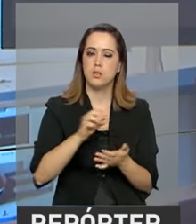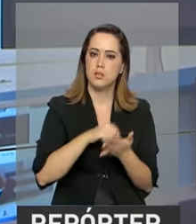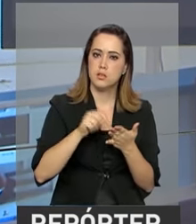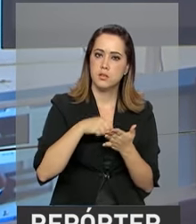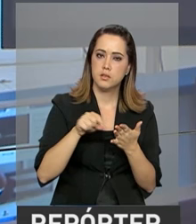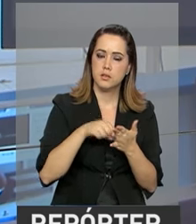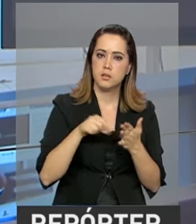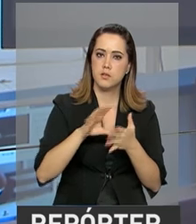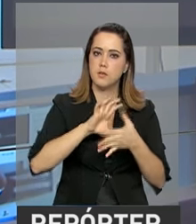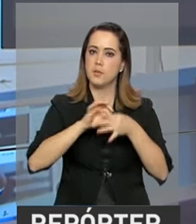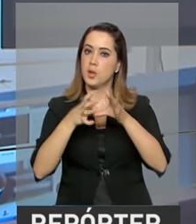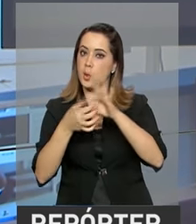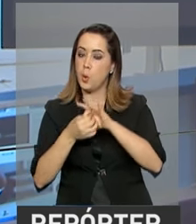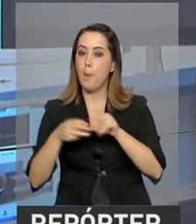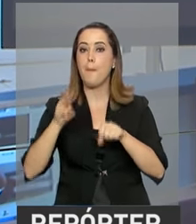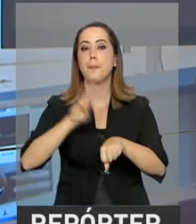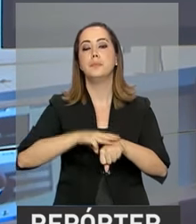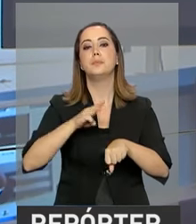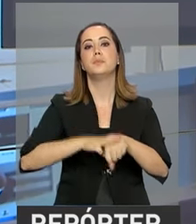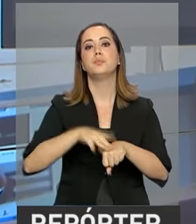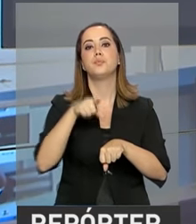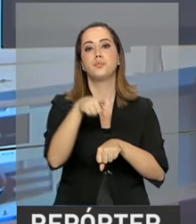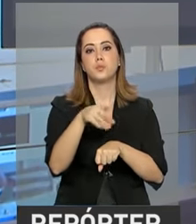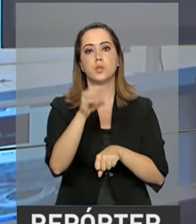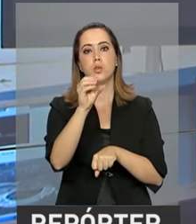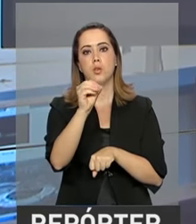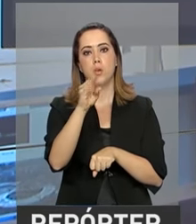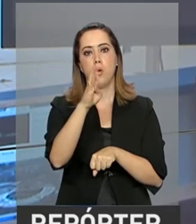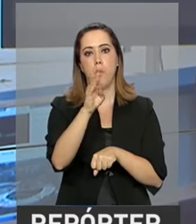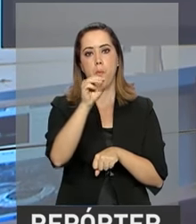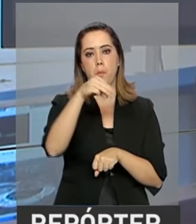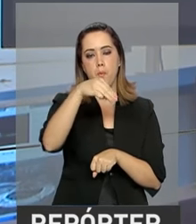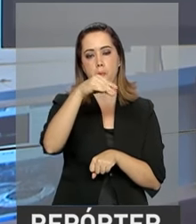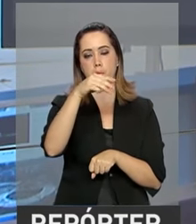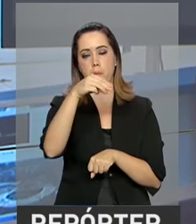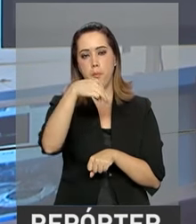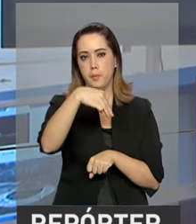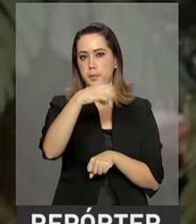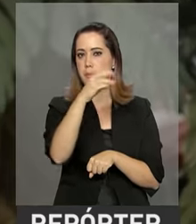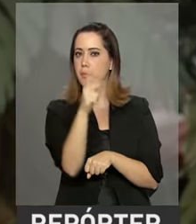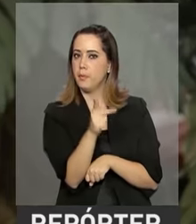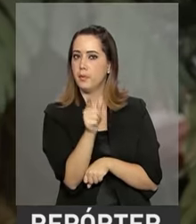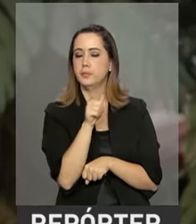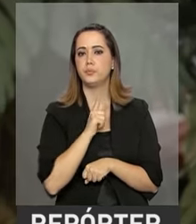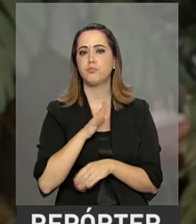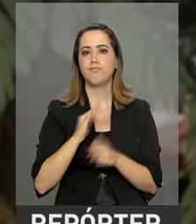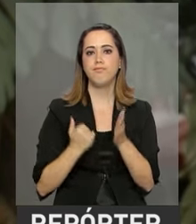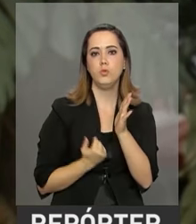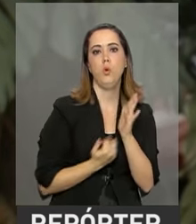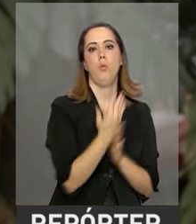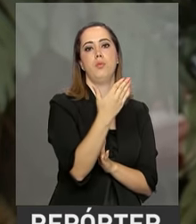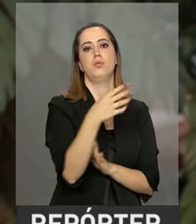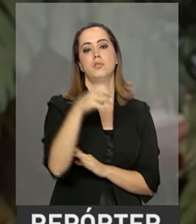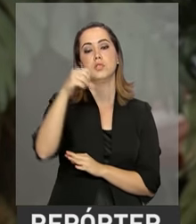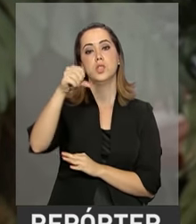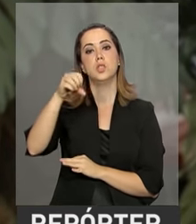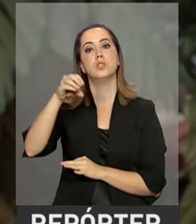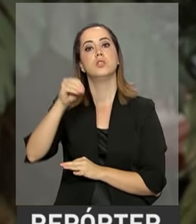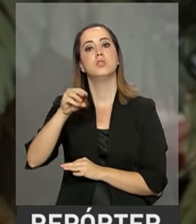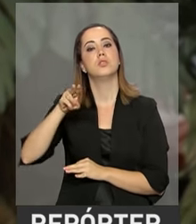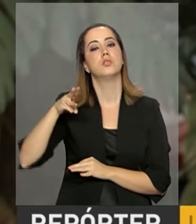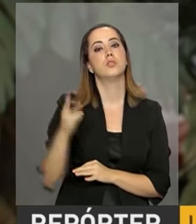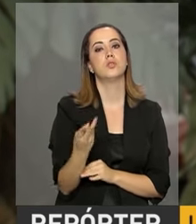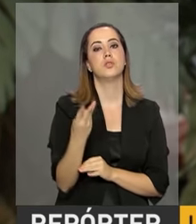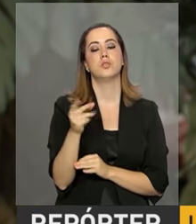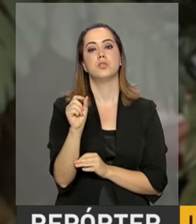Matemática das Escolas Públicas, a UBMEP. O repórter Leonardo Meira tem as informações. Mais de 913 mil pessoas passaram